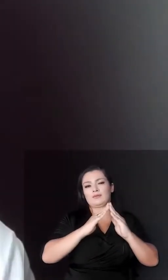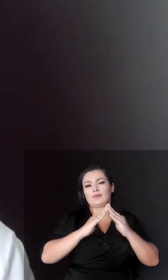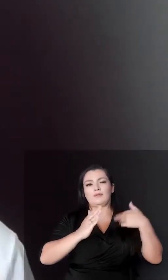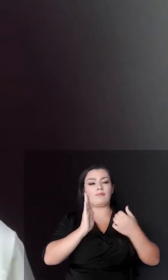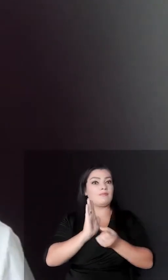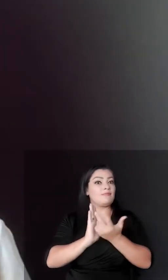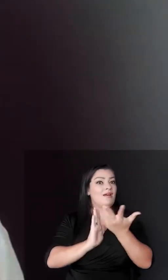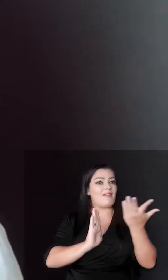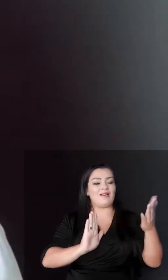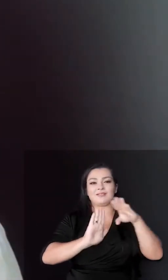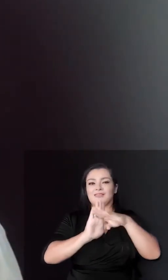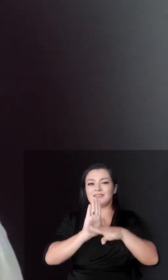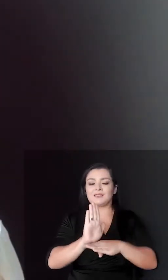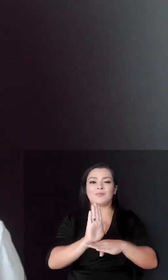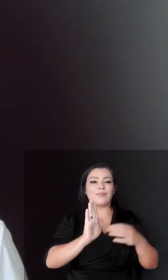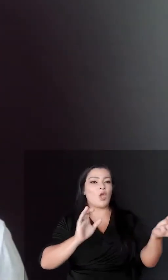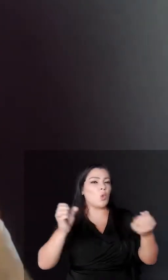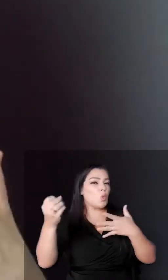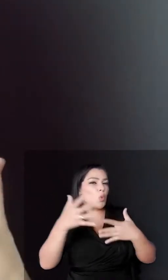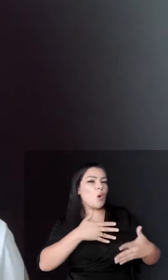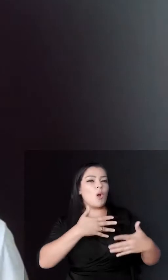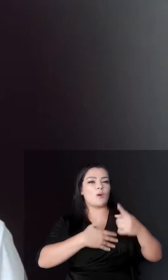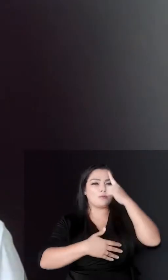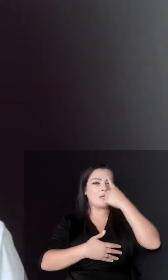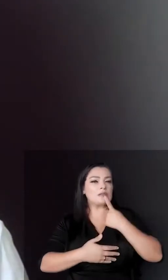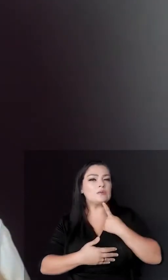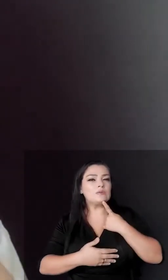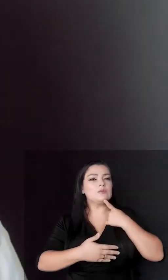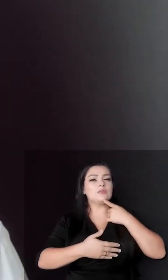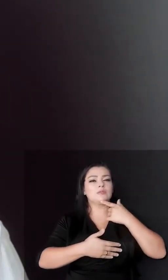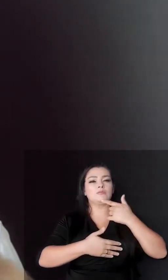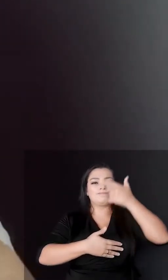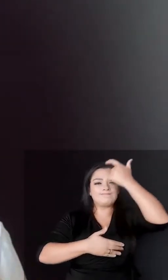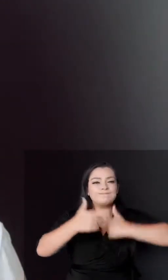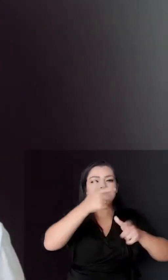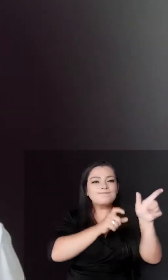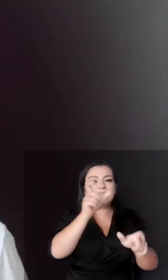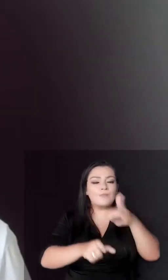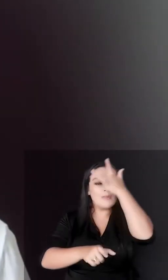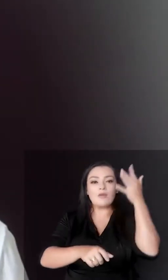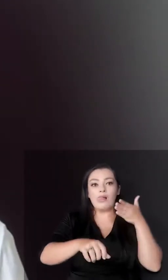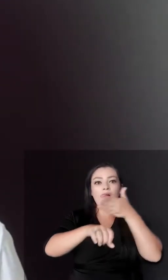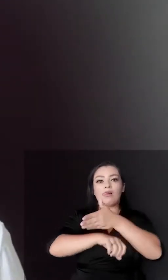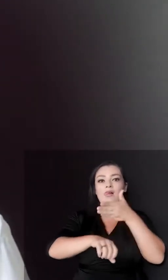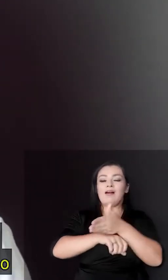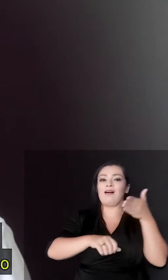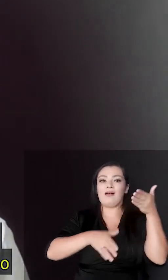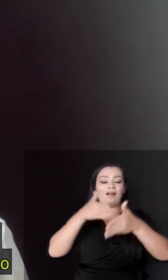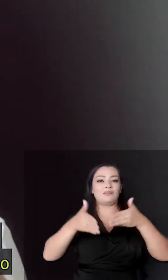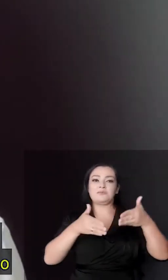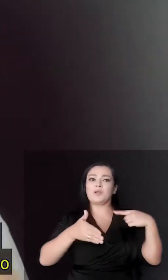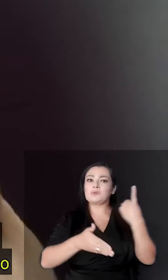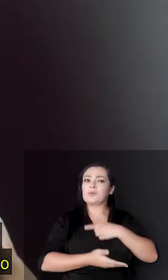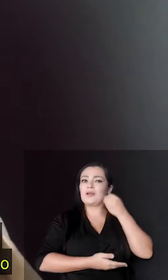possibilidades, aliado também ao surgimento de novos perfis de públicos, cada vez mais participativos. Então, para a gente